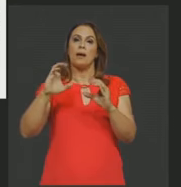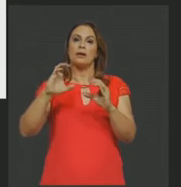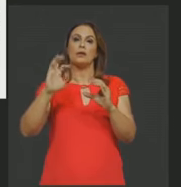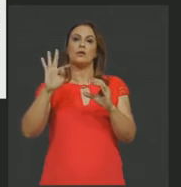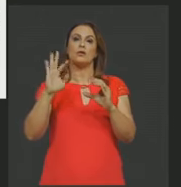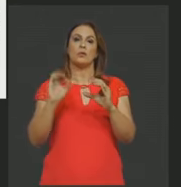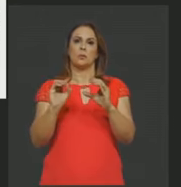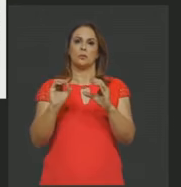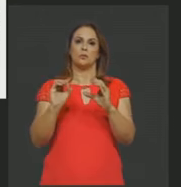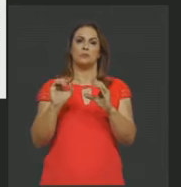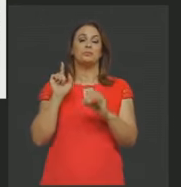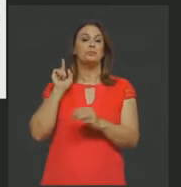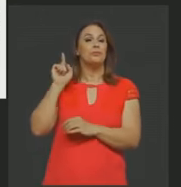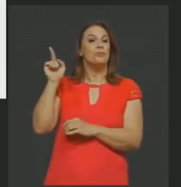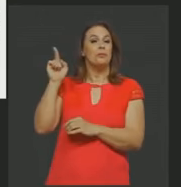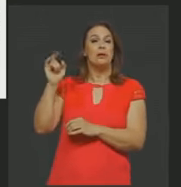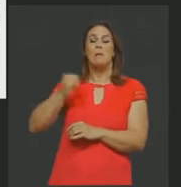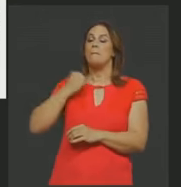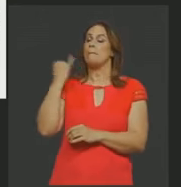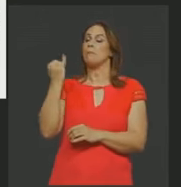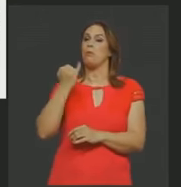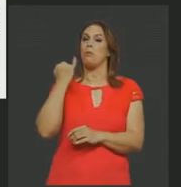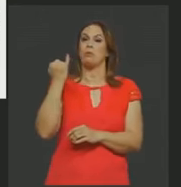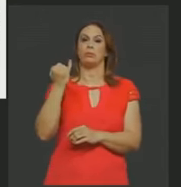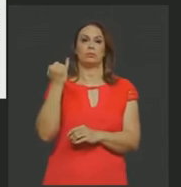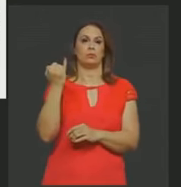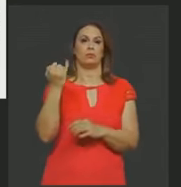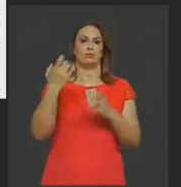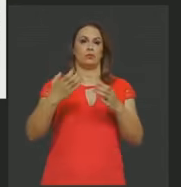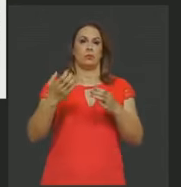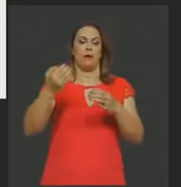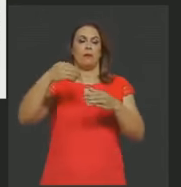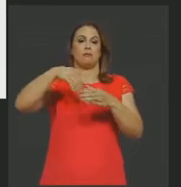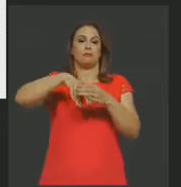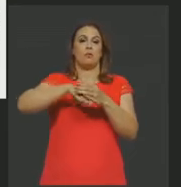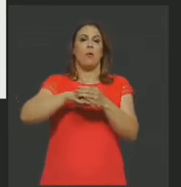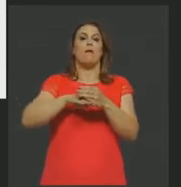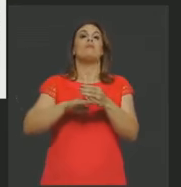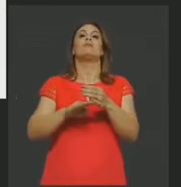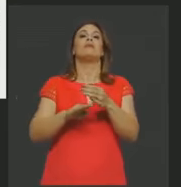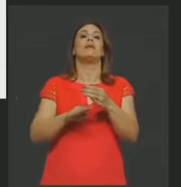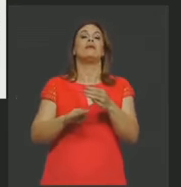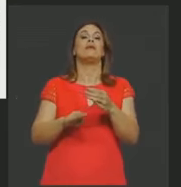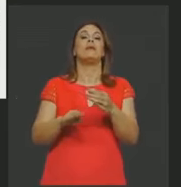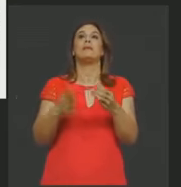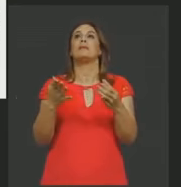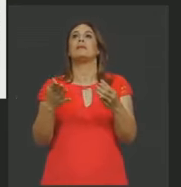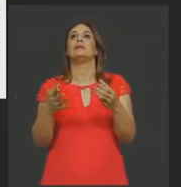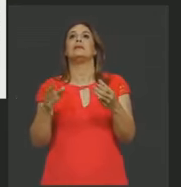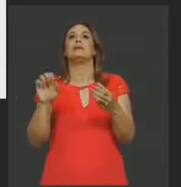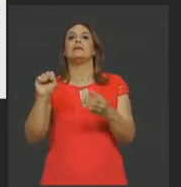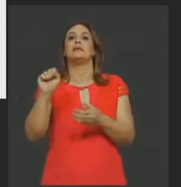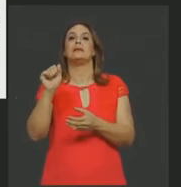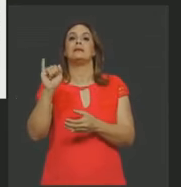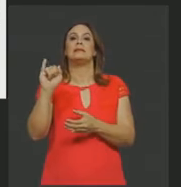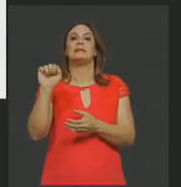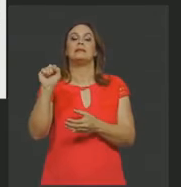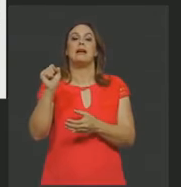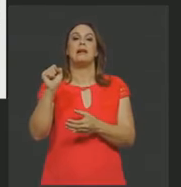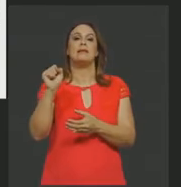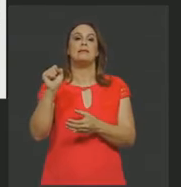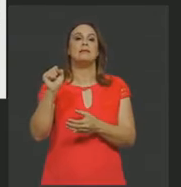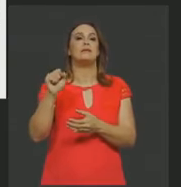importante reserva de sais minerais, tá? Cálcio, fosfato, né? Que possui fósforo. Esses elementos